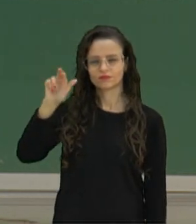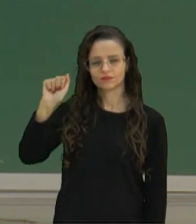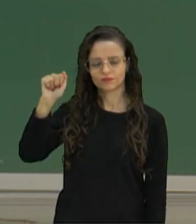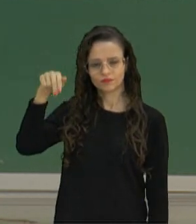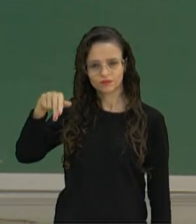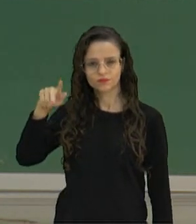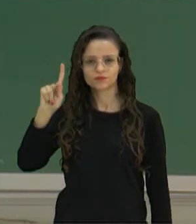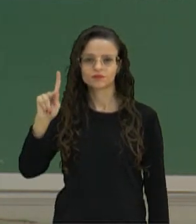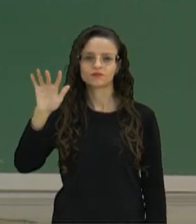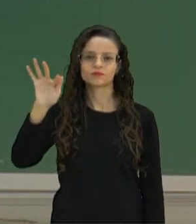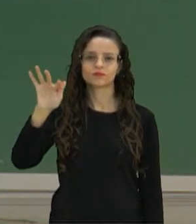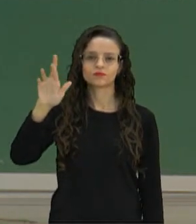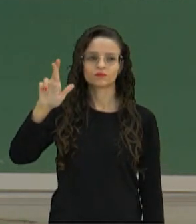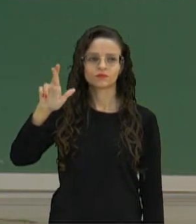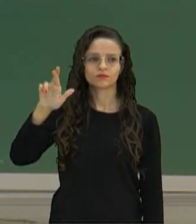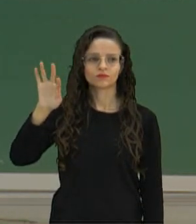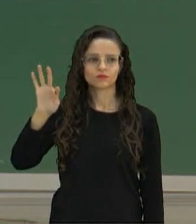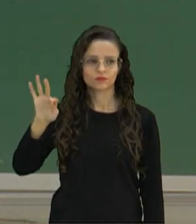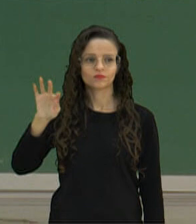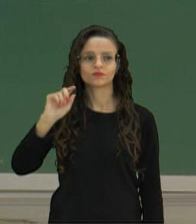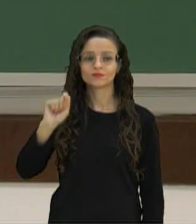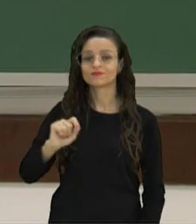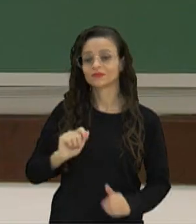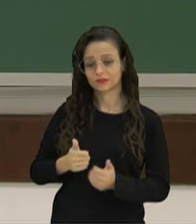eles sofrem a perseguição nazista.